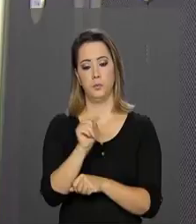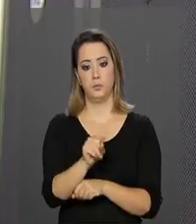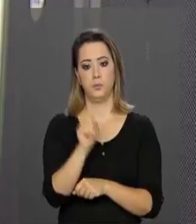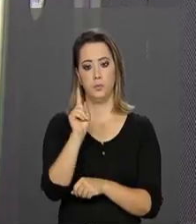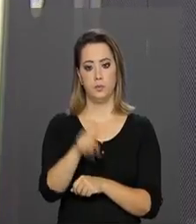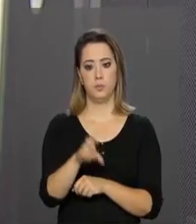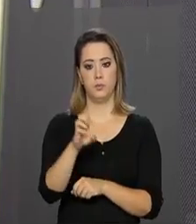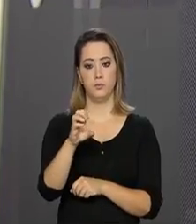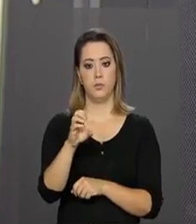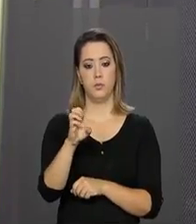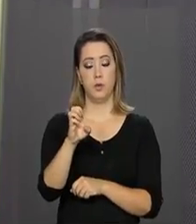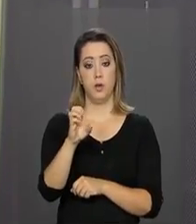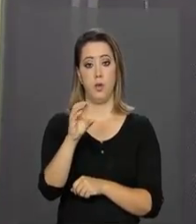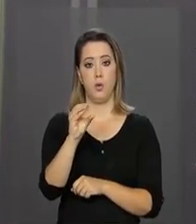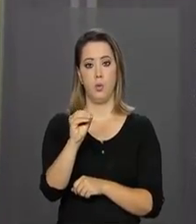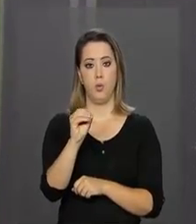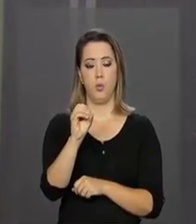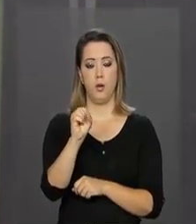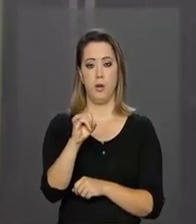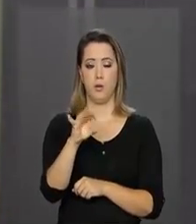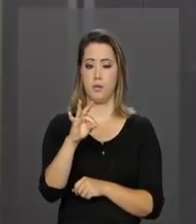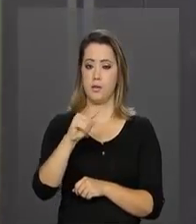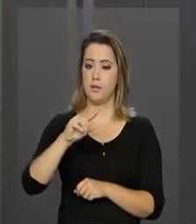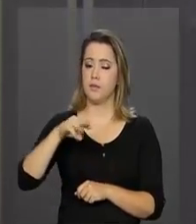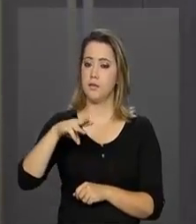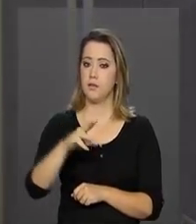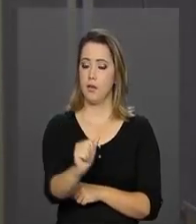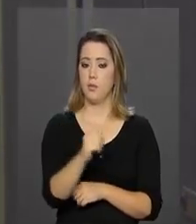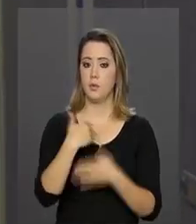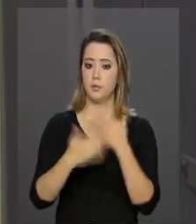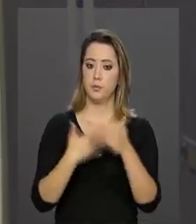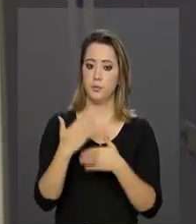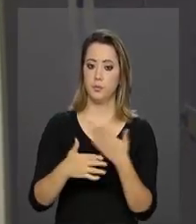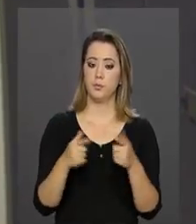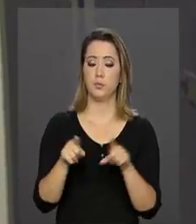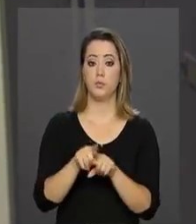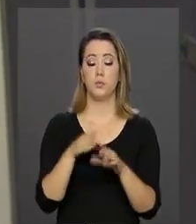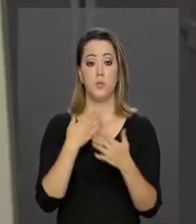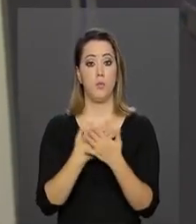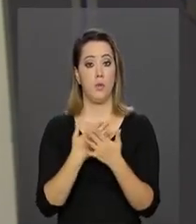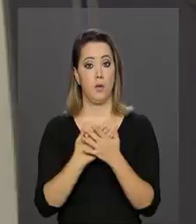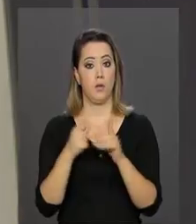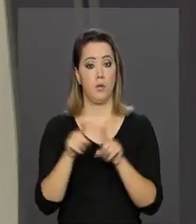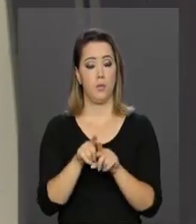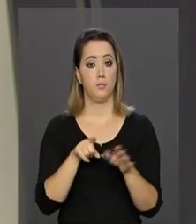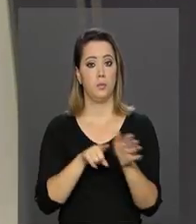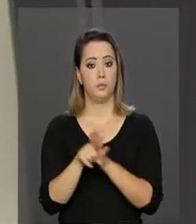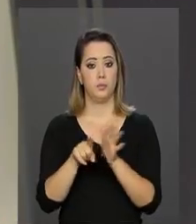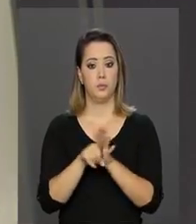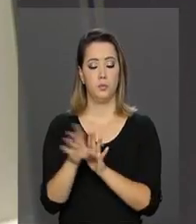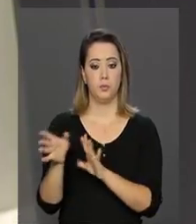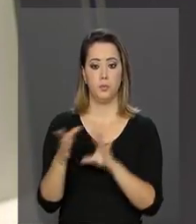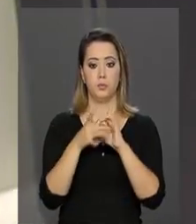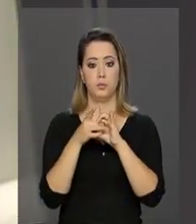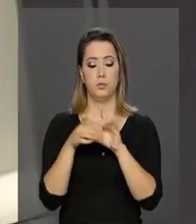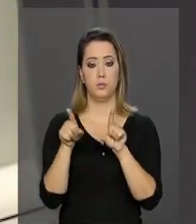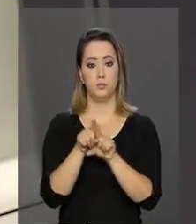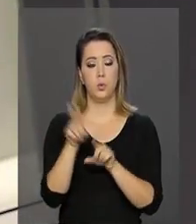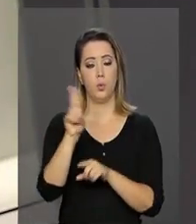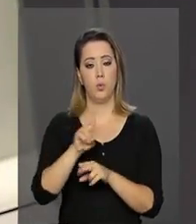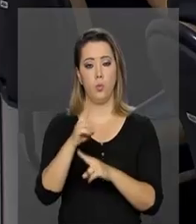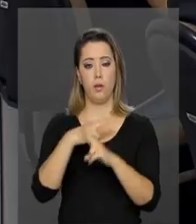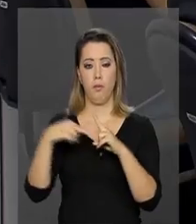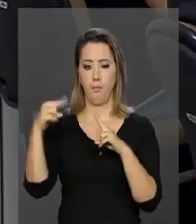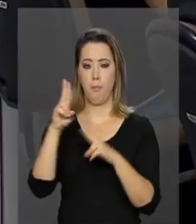é o ecossistema Big Data desenvolvido pela Escola Nacional de inspeção em parceria com a Universidade de